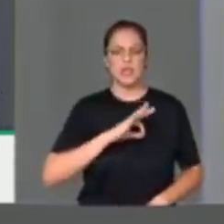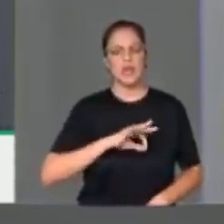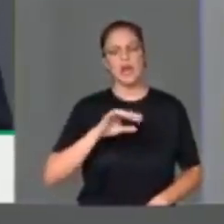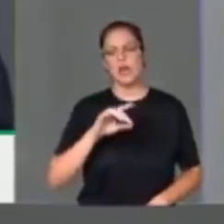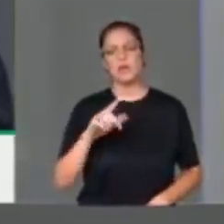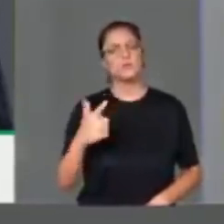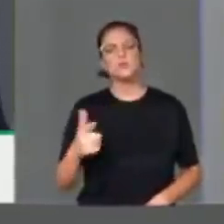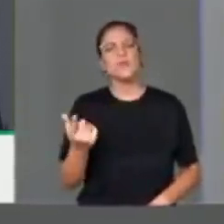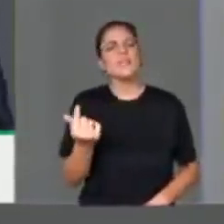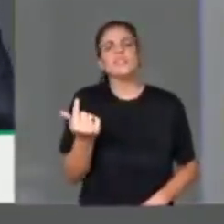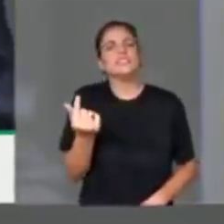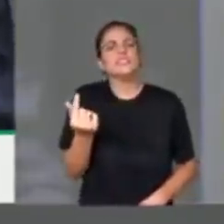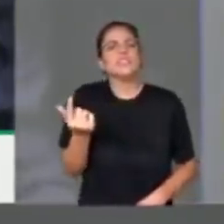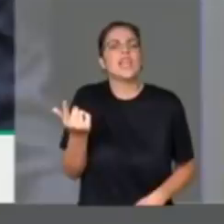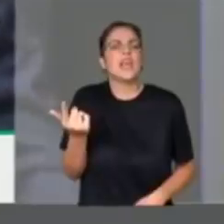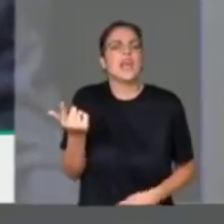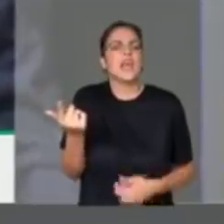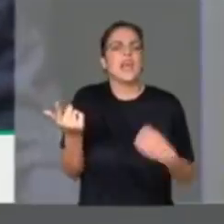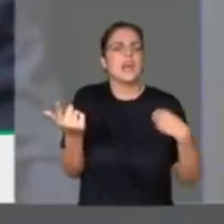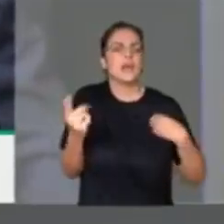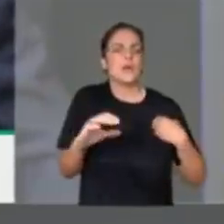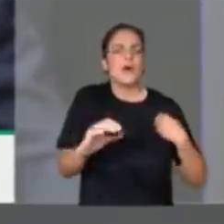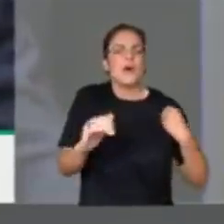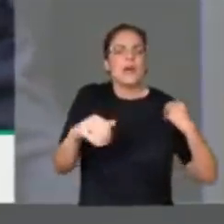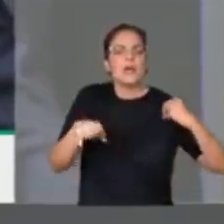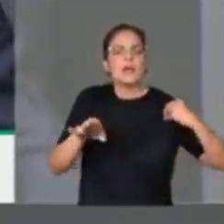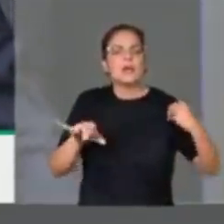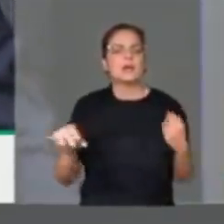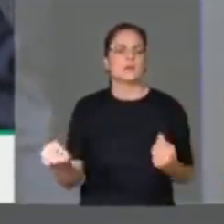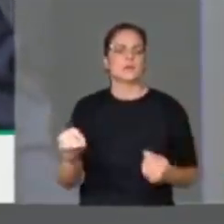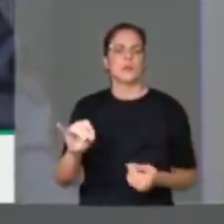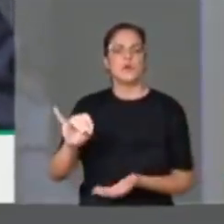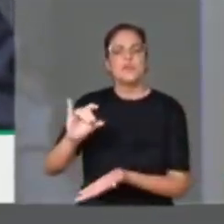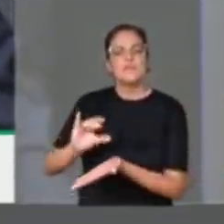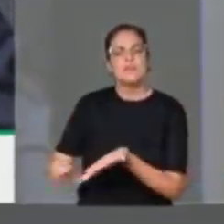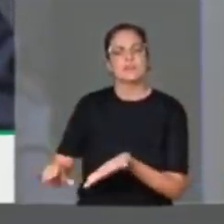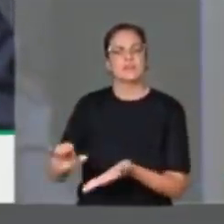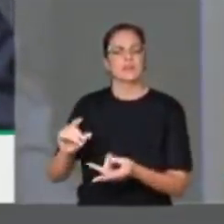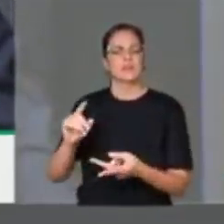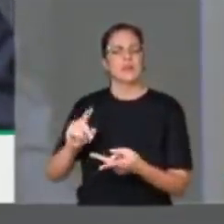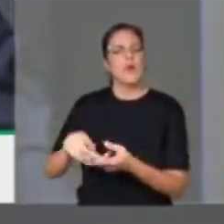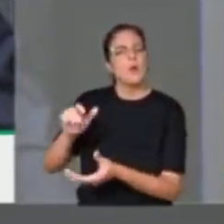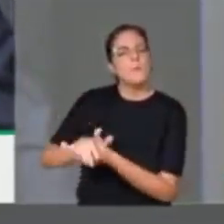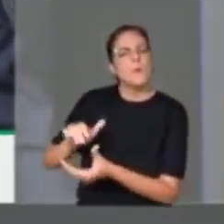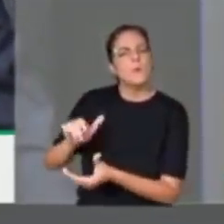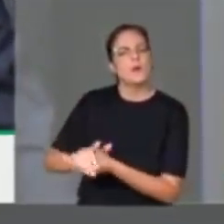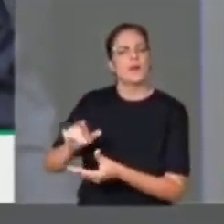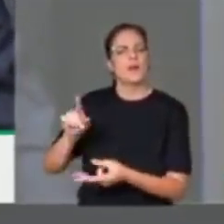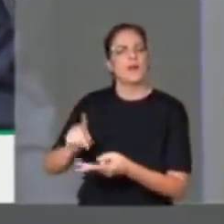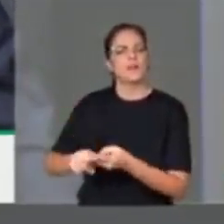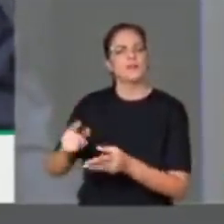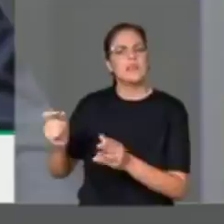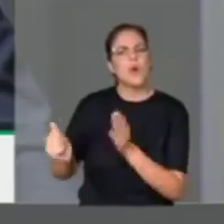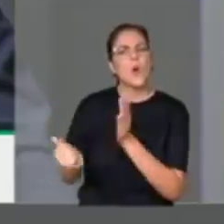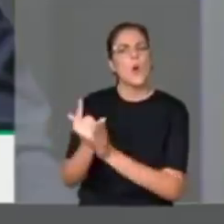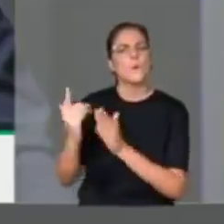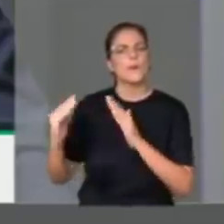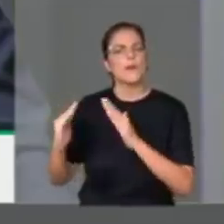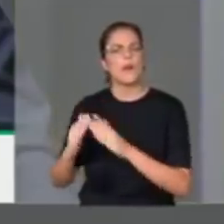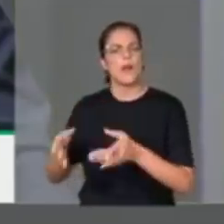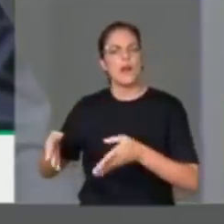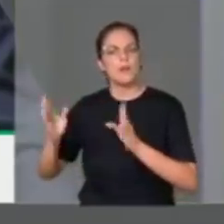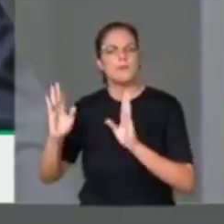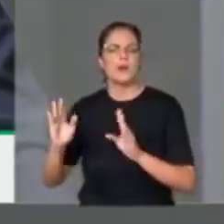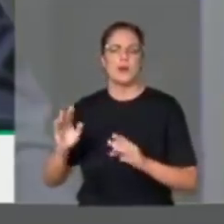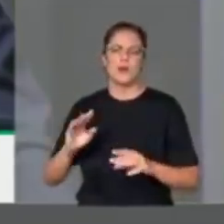imóvel, para investir em bolsa, para investir em fundo cambial, diferente da população mais rica. Então é justamente essa população mais pobre que a